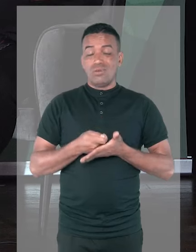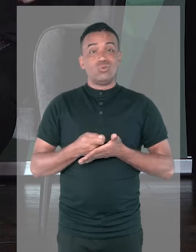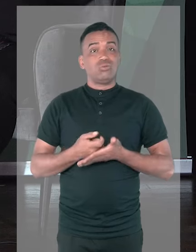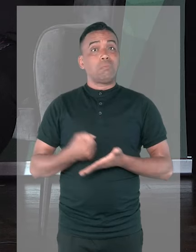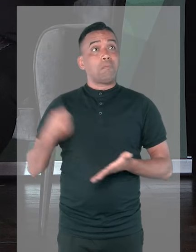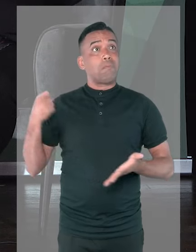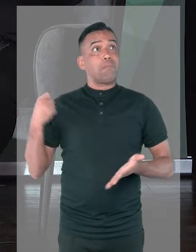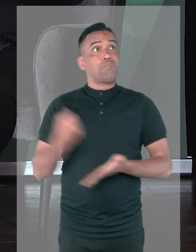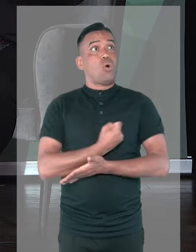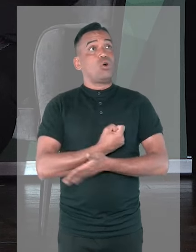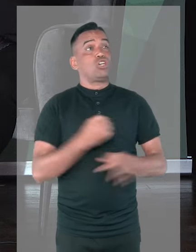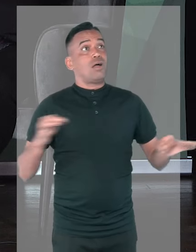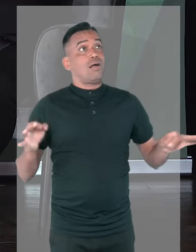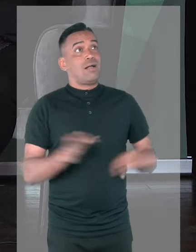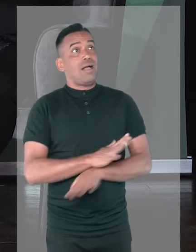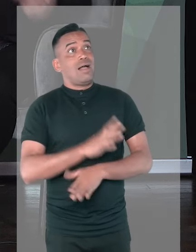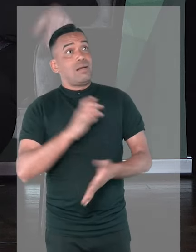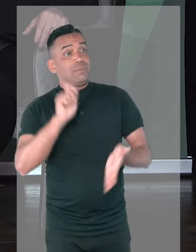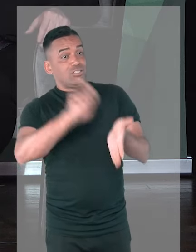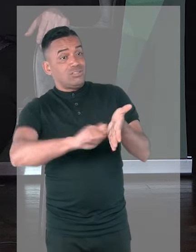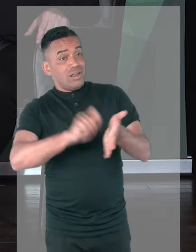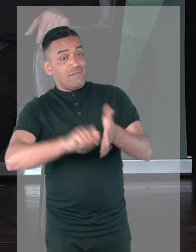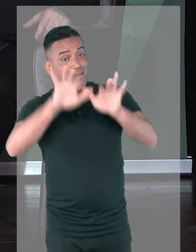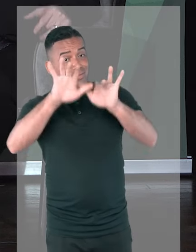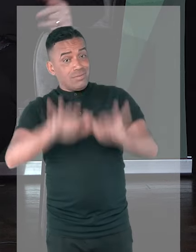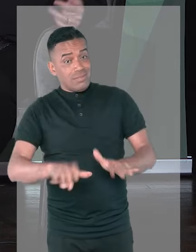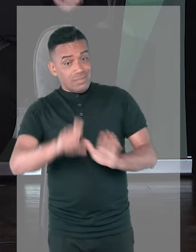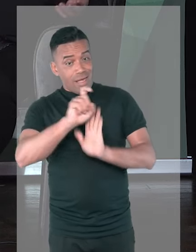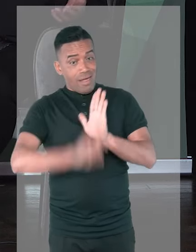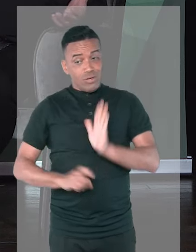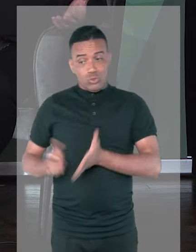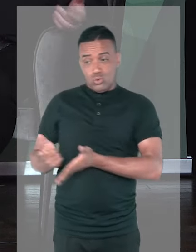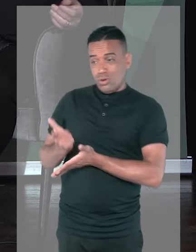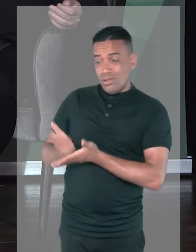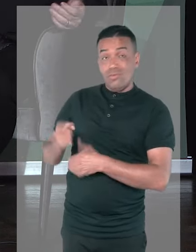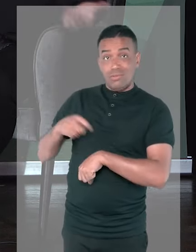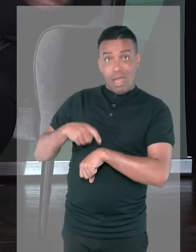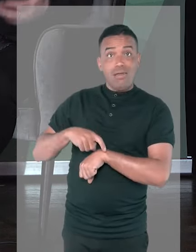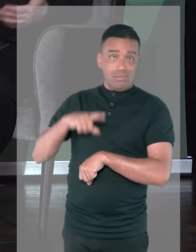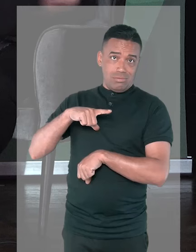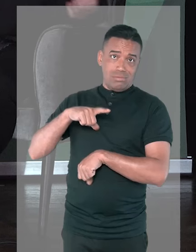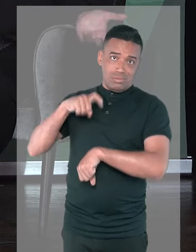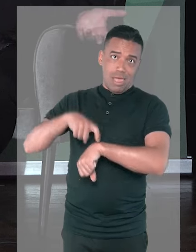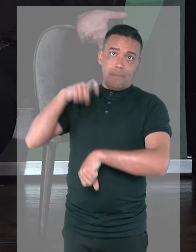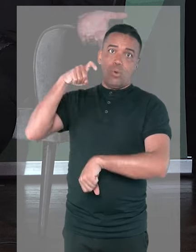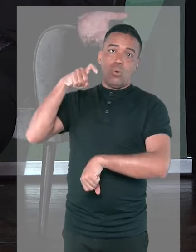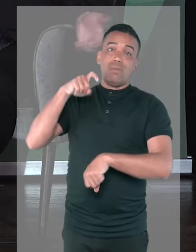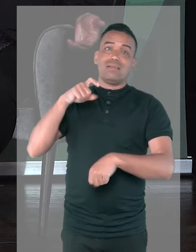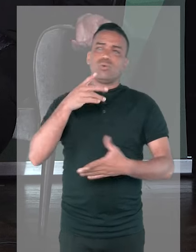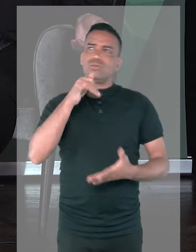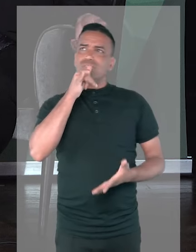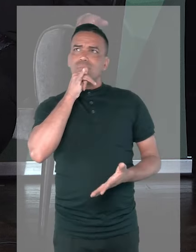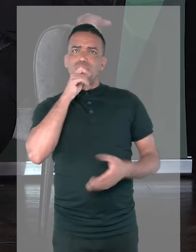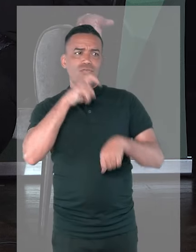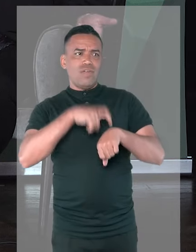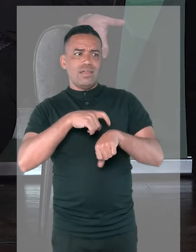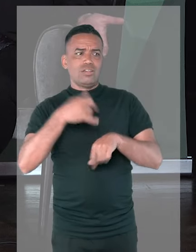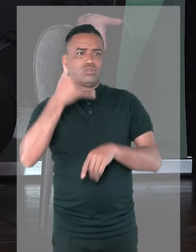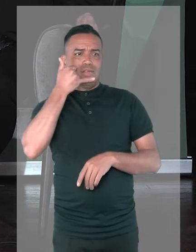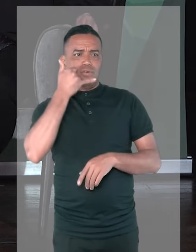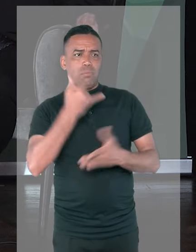só termina de escrever um livro ou um texto quando você tem tempo para aquilo, mas quando chega esse relatório eu me pergunto, poxa,